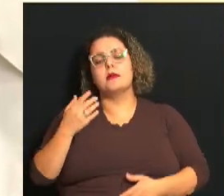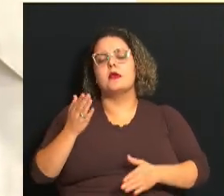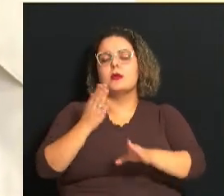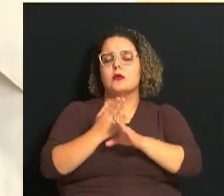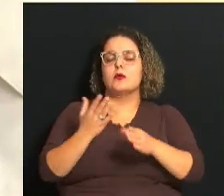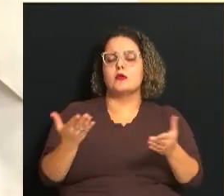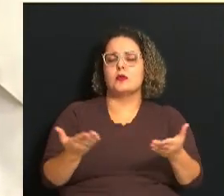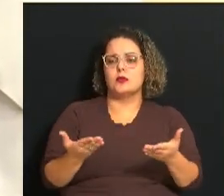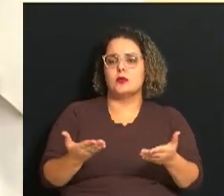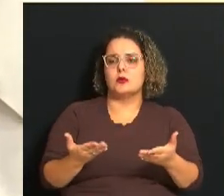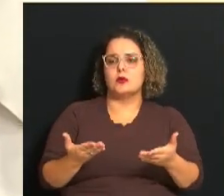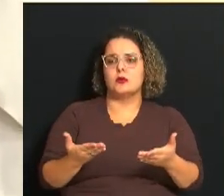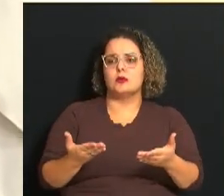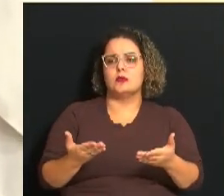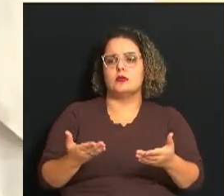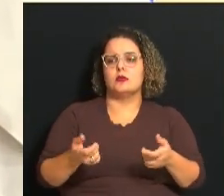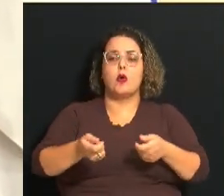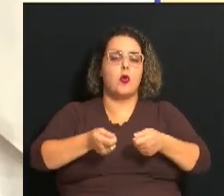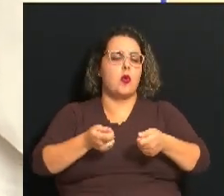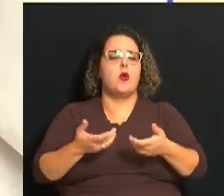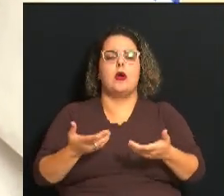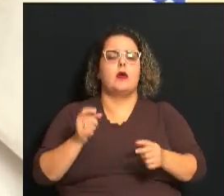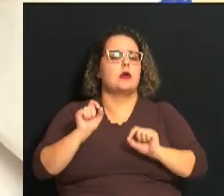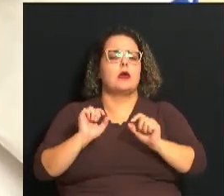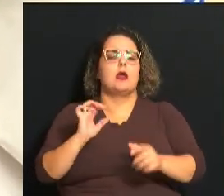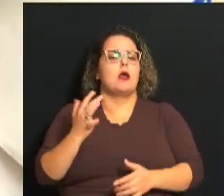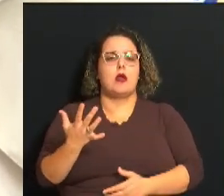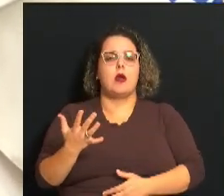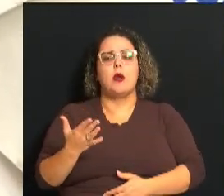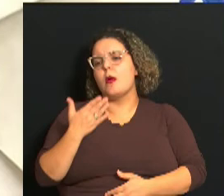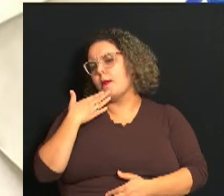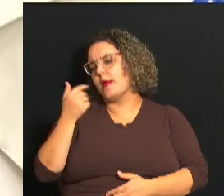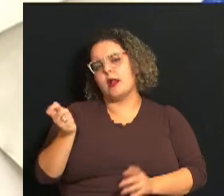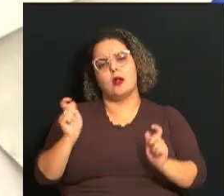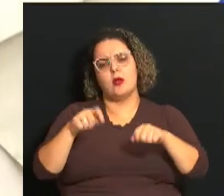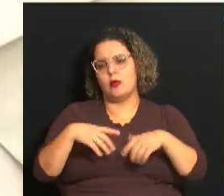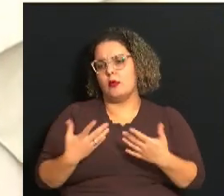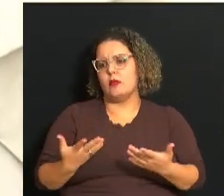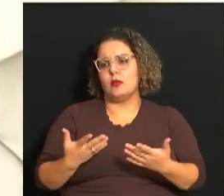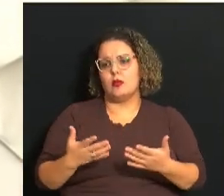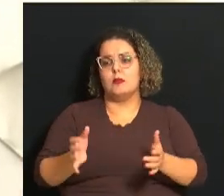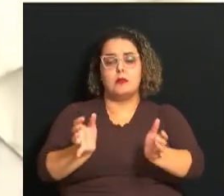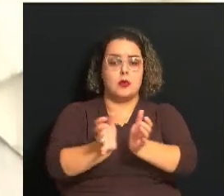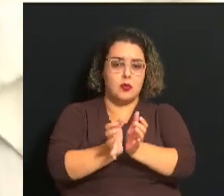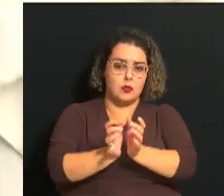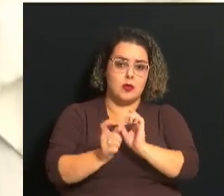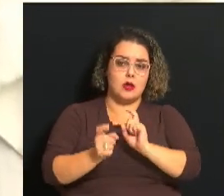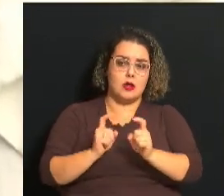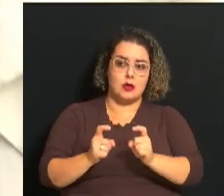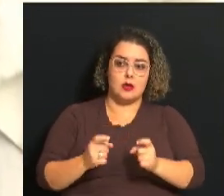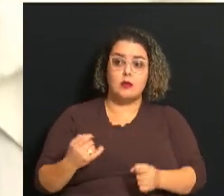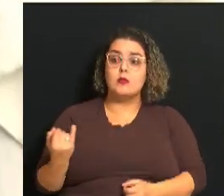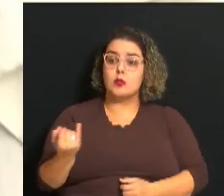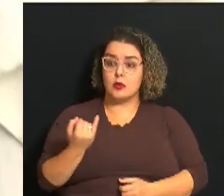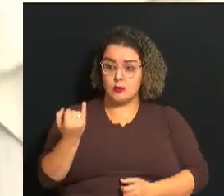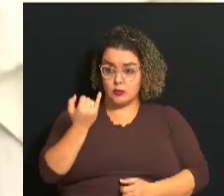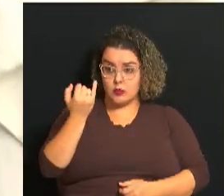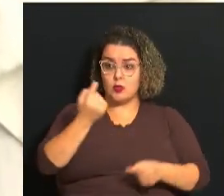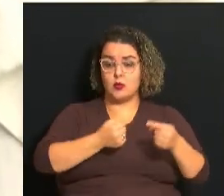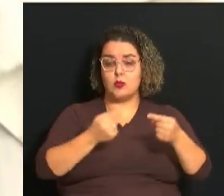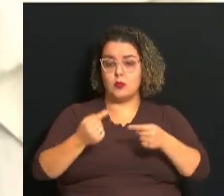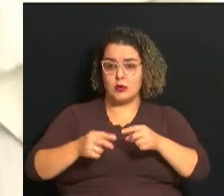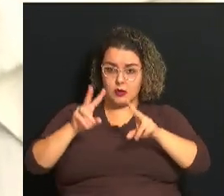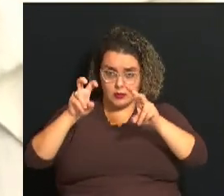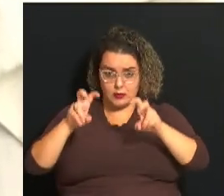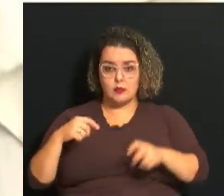bom balanço que eu faço foi o melhor possível né foi uma uma comissão uma reunião muito importante que debate um